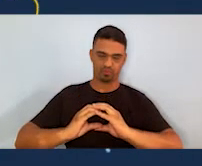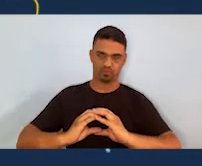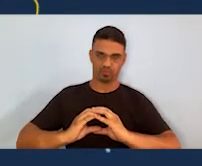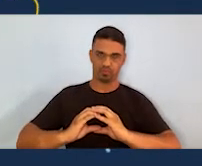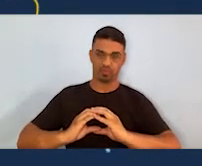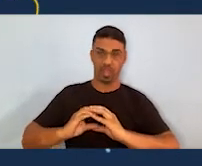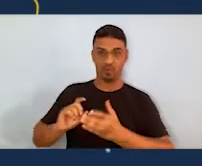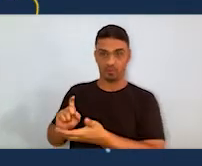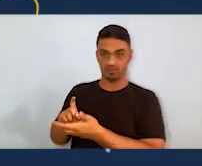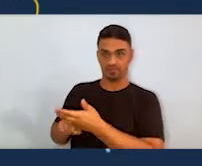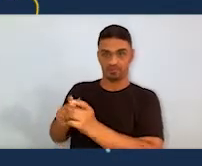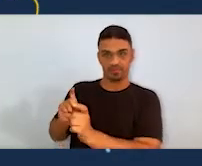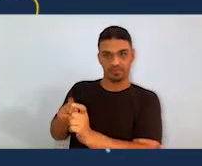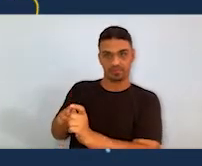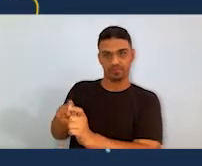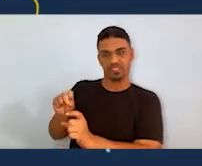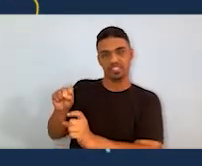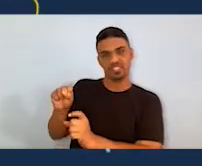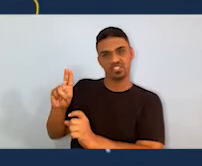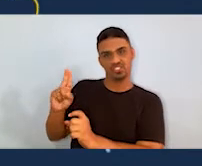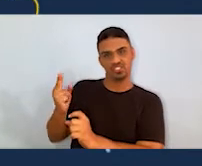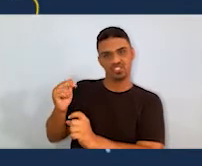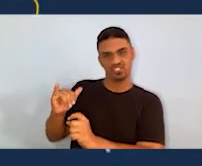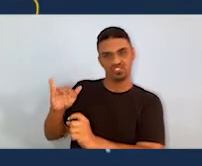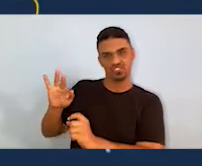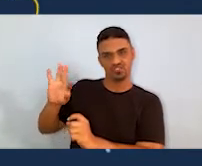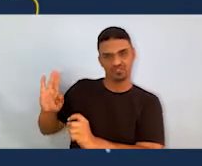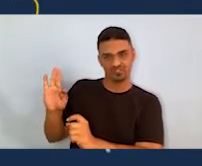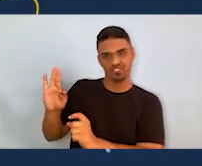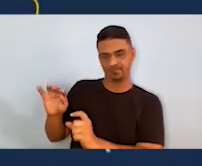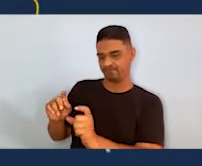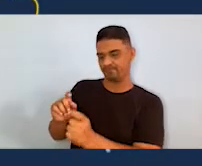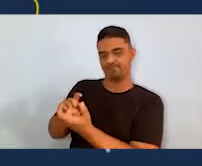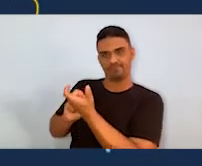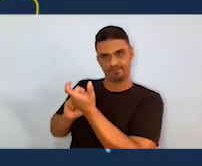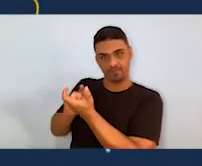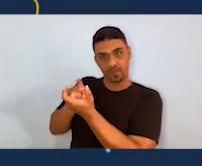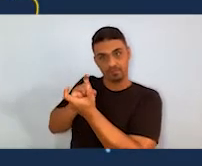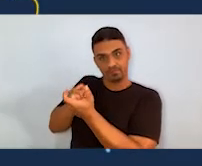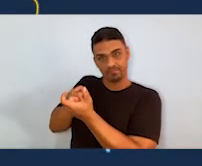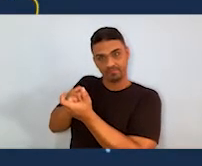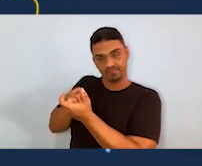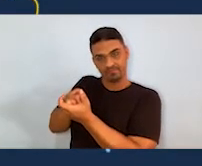aqui eu vou dar um Shift e vou amortizar mais um pouquinho.